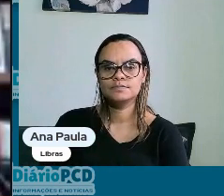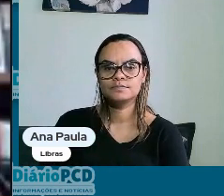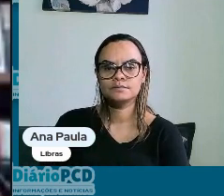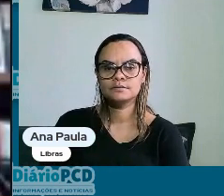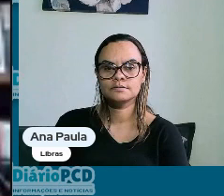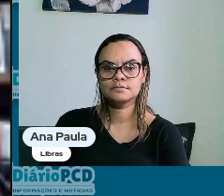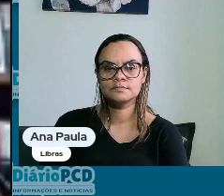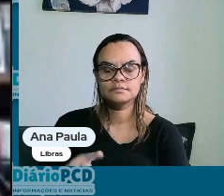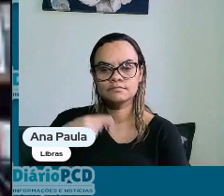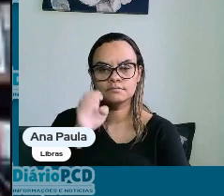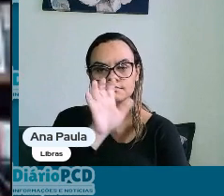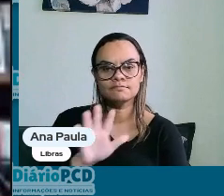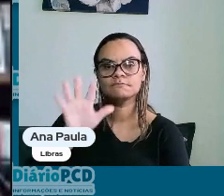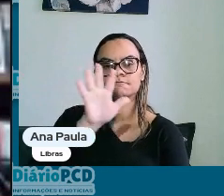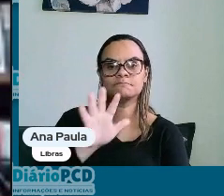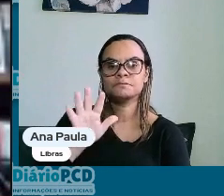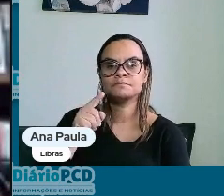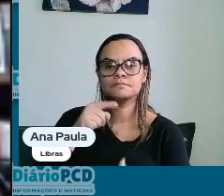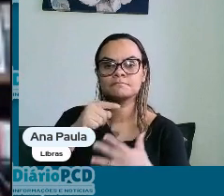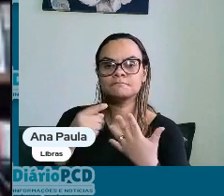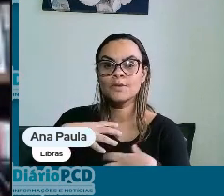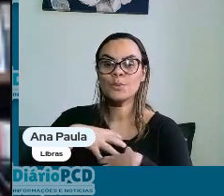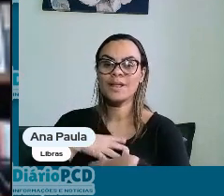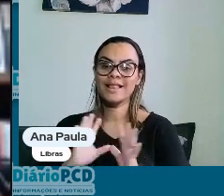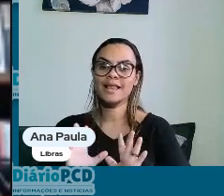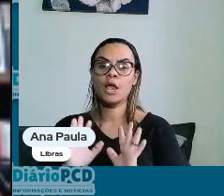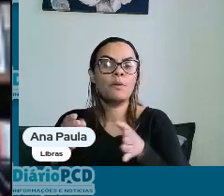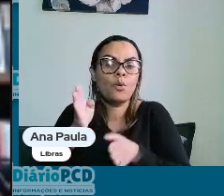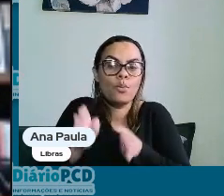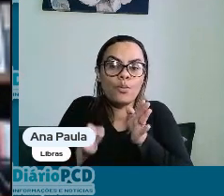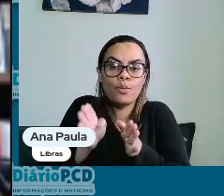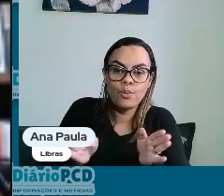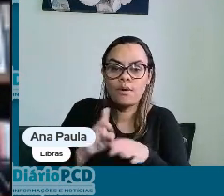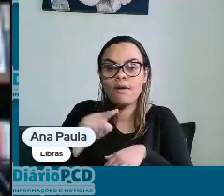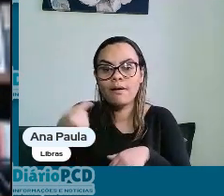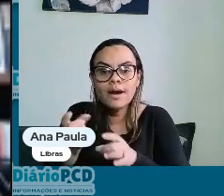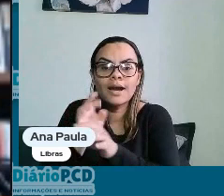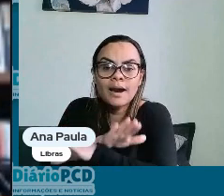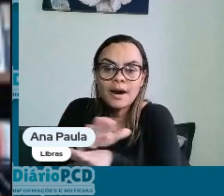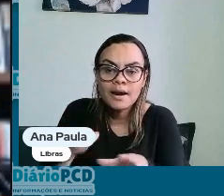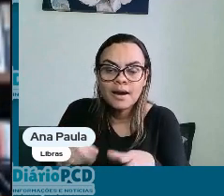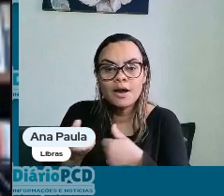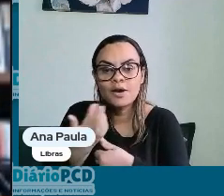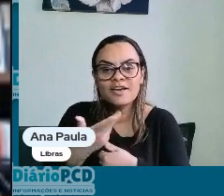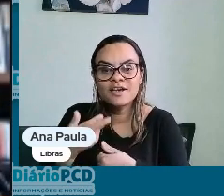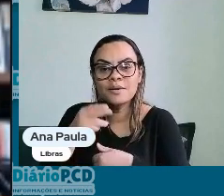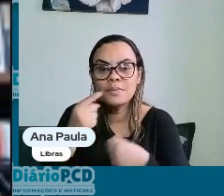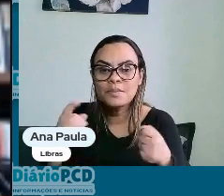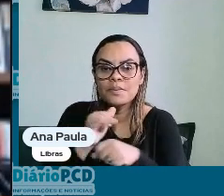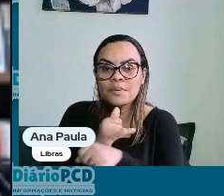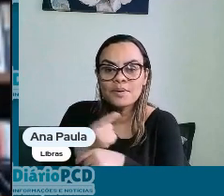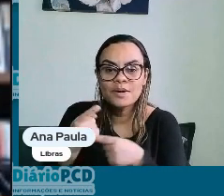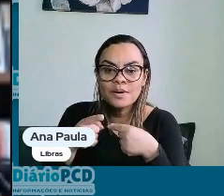de outros estados de uma determinada maneira, mas quando mandar para o outro estado, aquele mesmo produto, se ele tiver, por